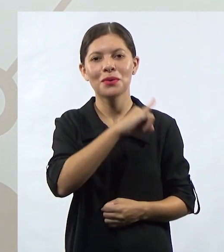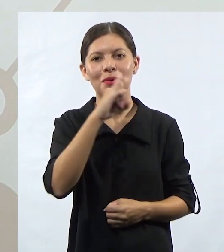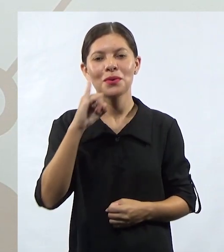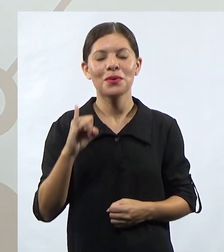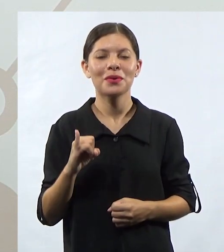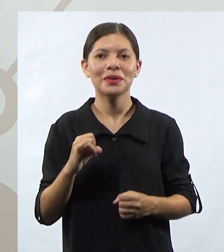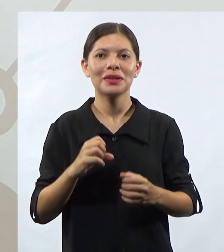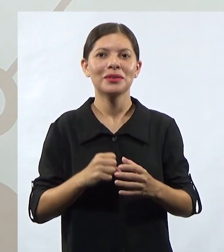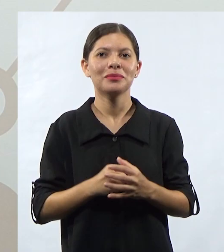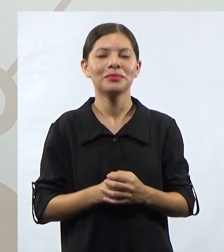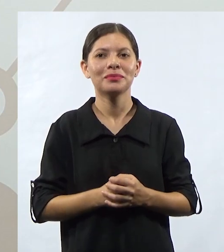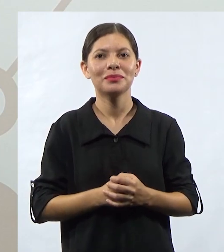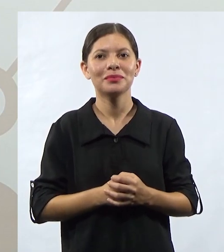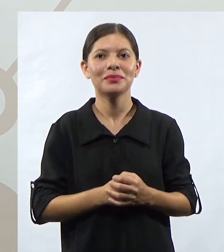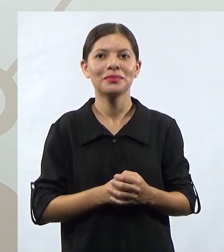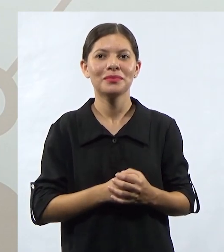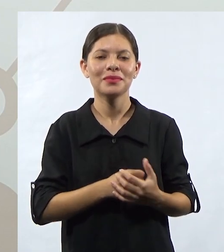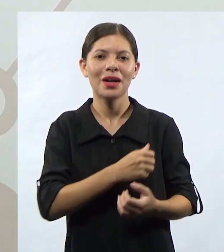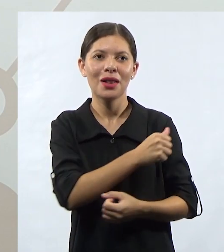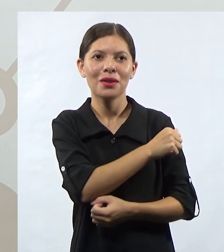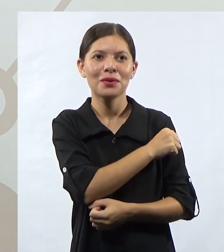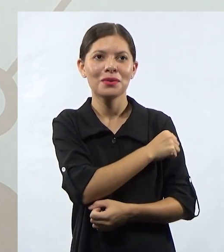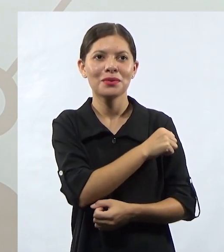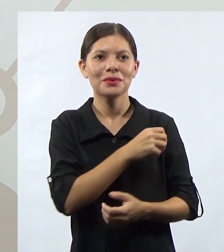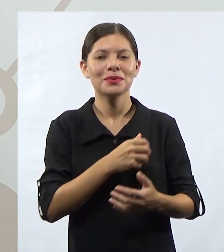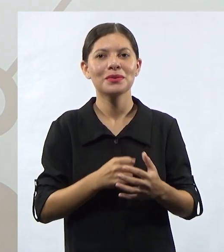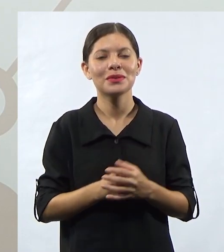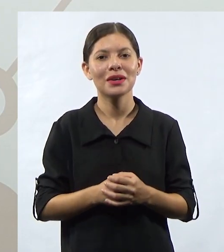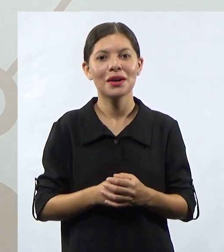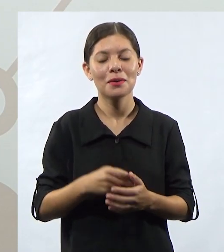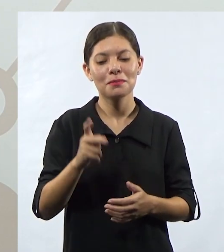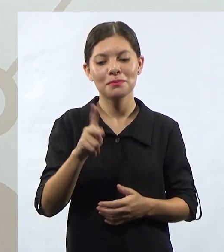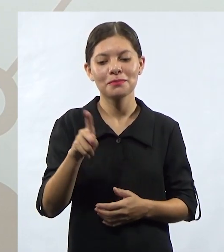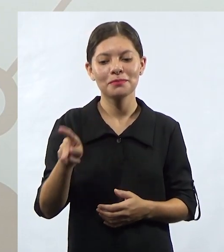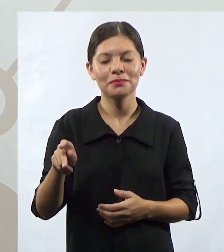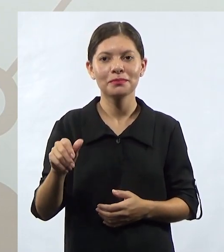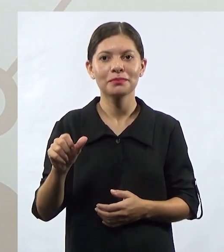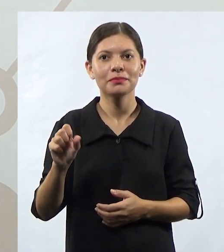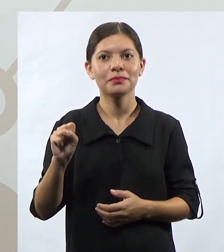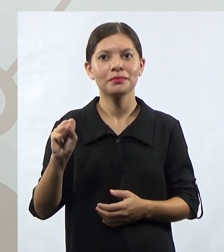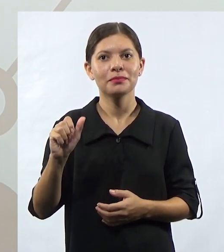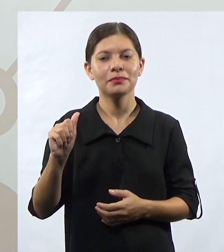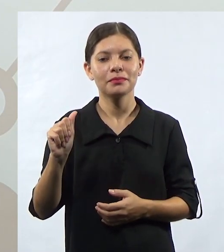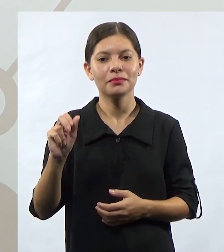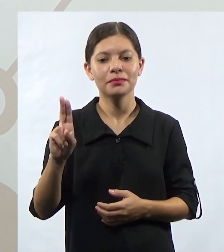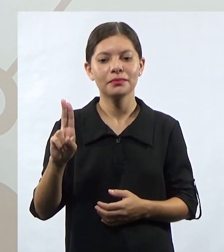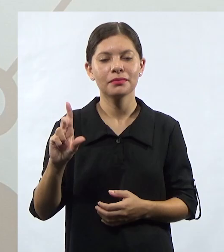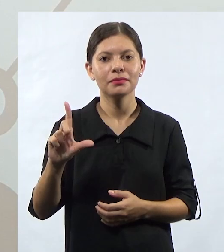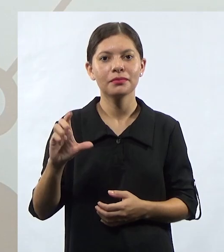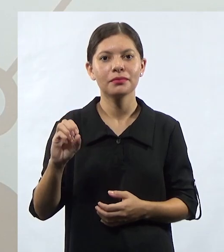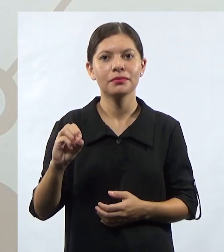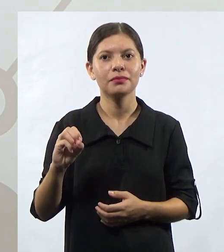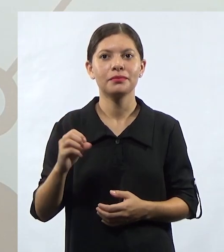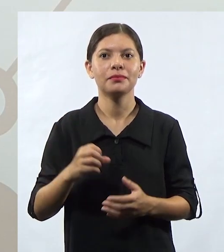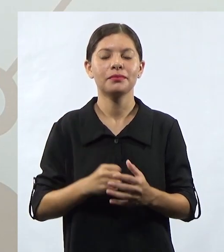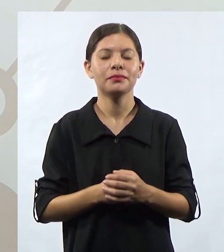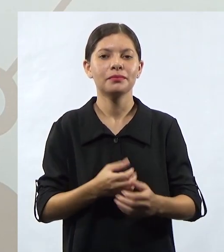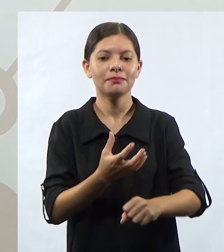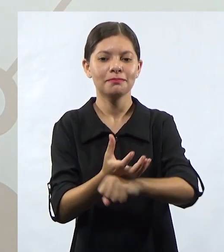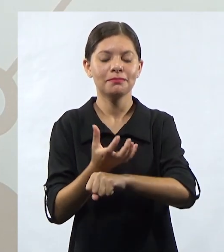Olá, saudações. Apenas para que você não esqueça, eu sou o professor Saulo, da disciplina de Práticas Colaborativas